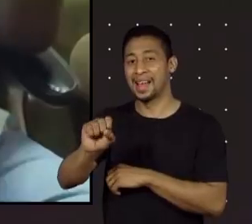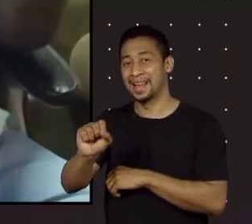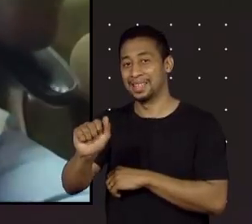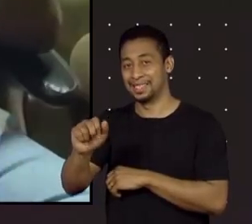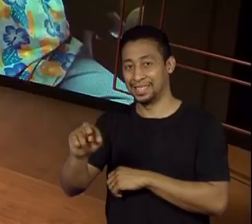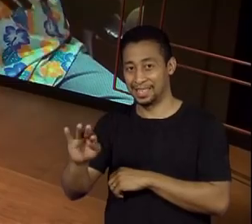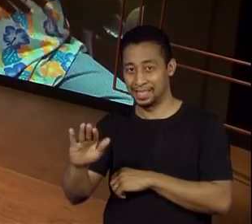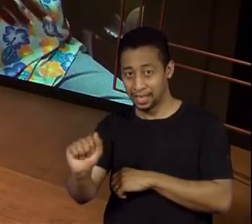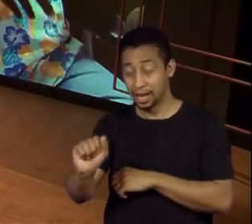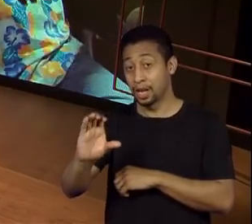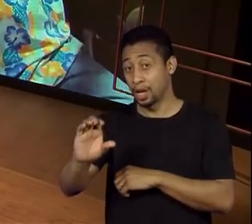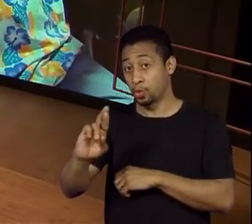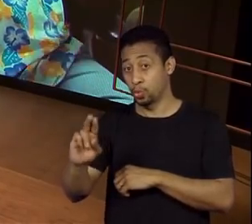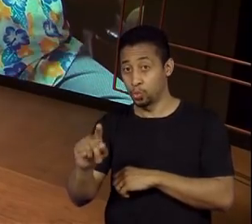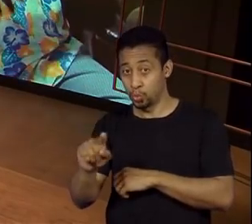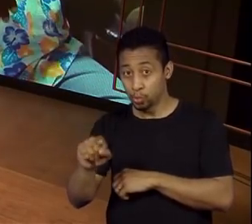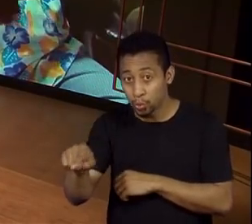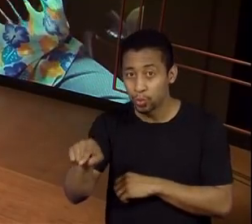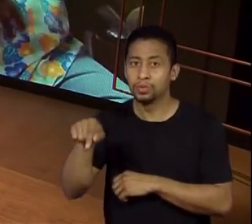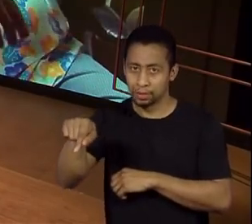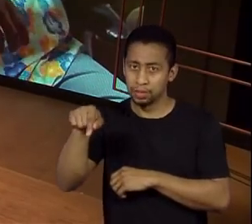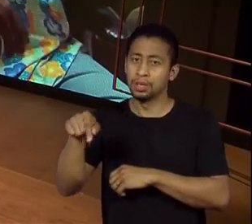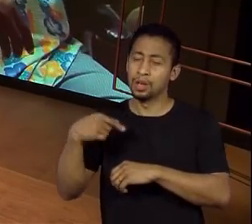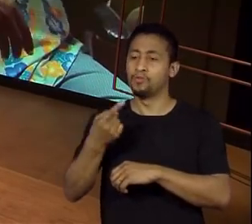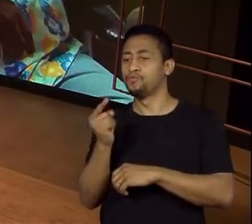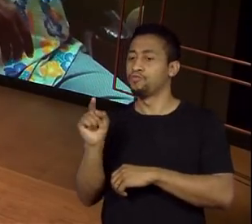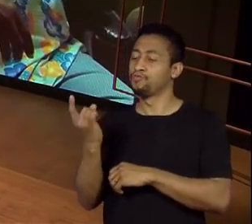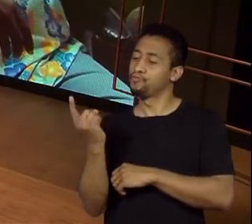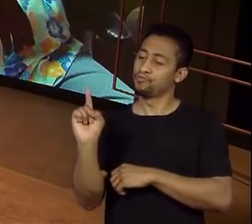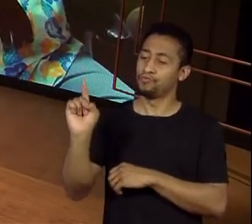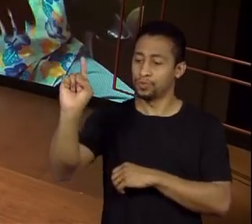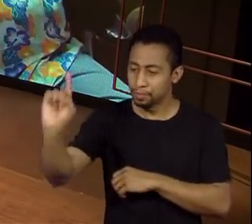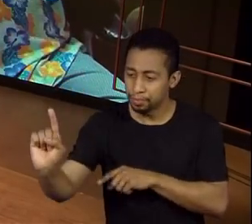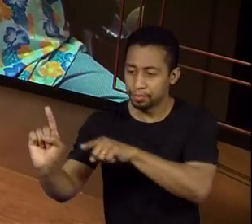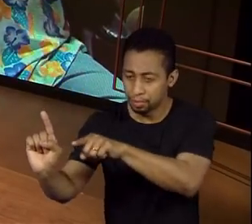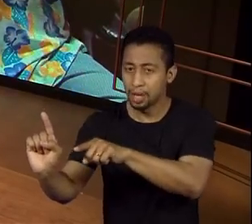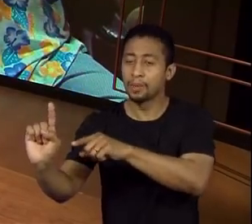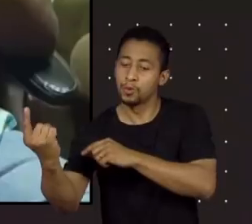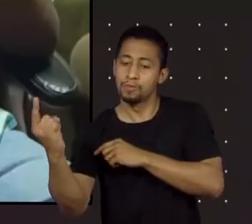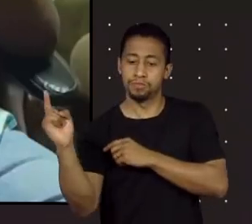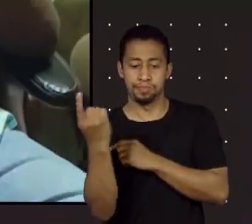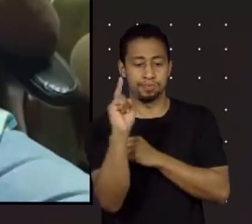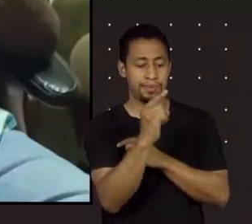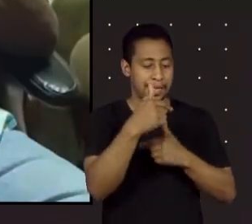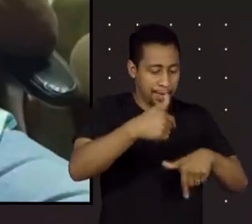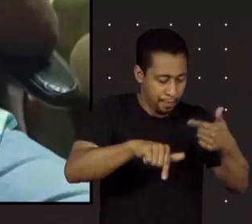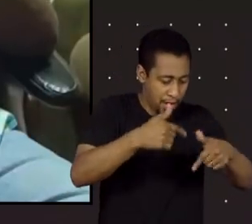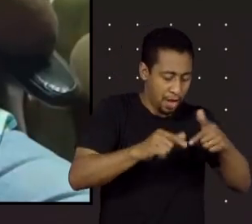linha, para voltar, para acabar o dia. No outro dia, labuta outra vez, trabalhar.